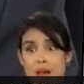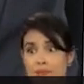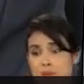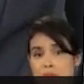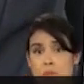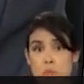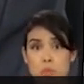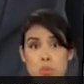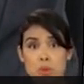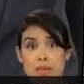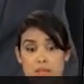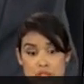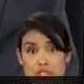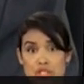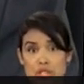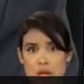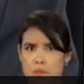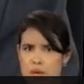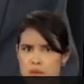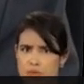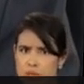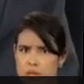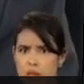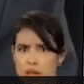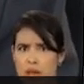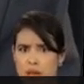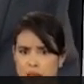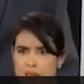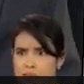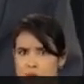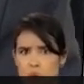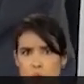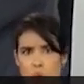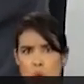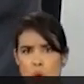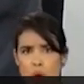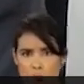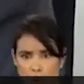importa, você recebeu 500 reais para abrir a conta, para emprestar a tua conta, você vai responder por esse crime.